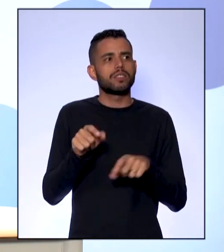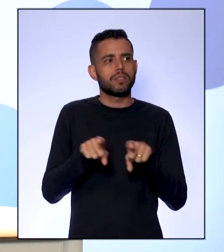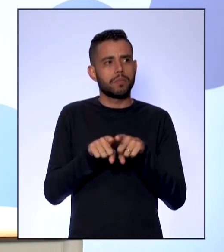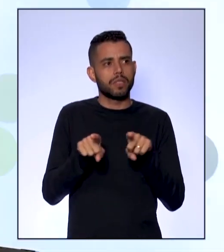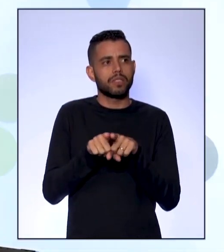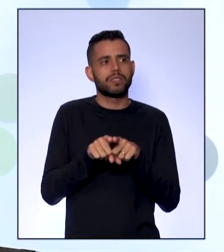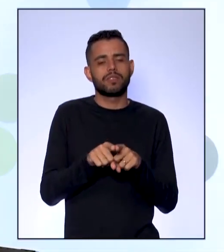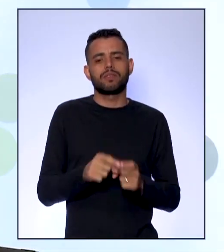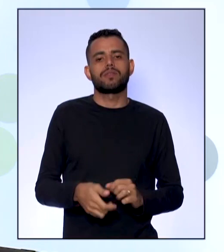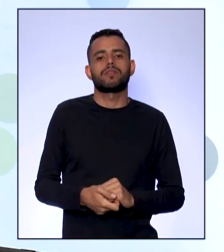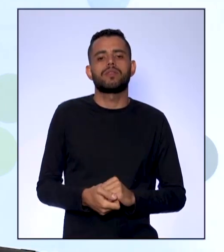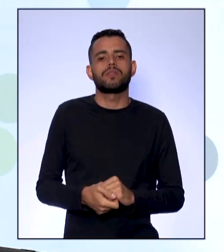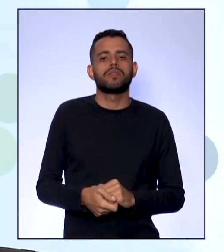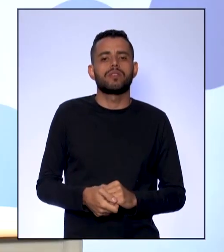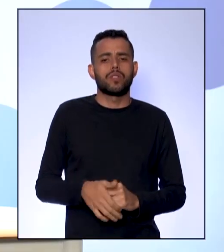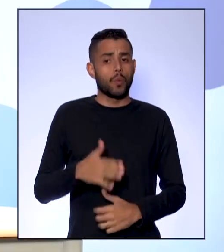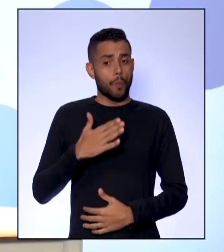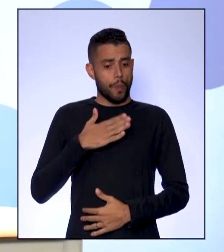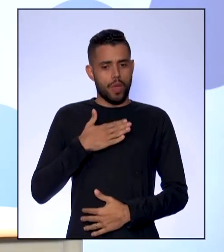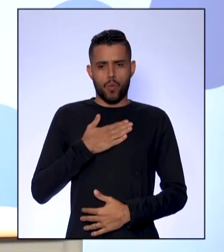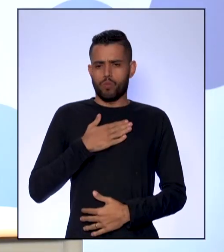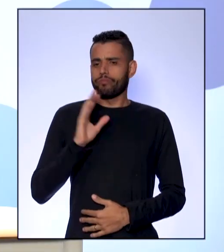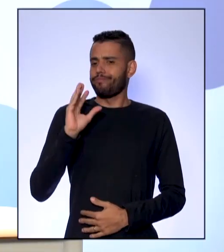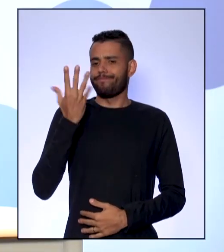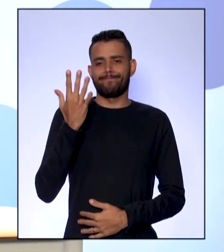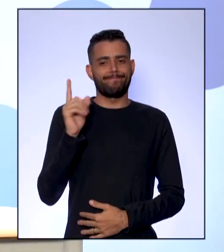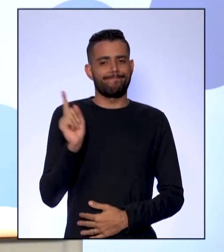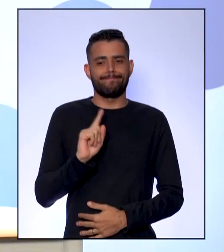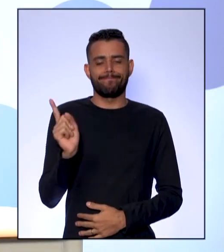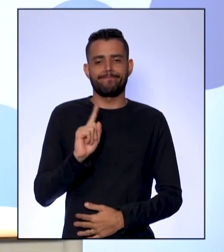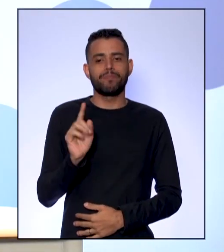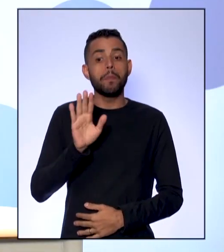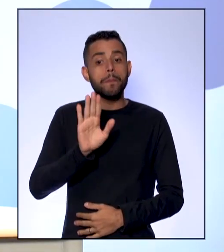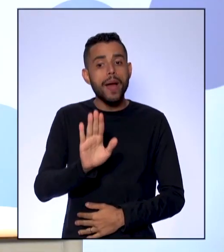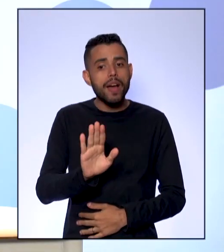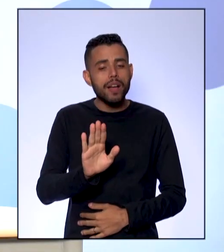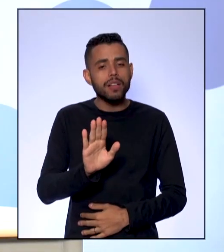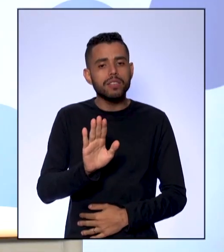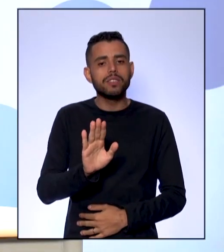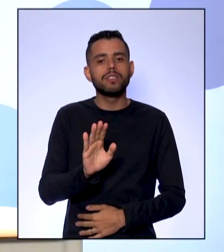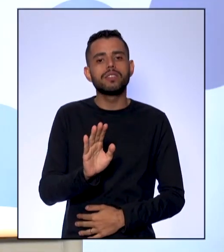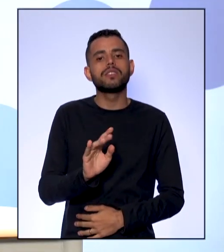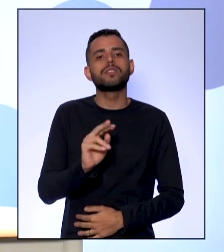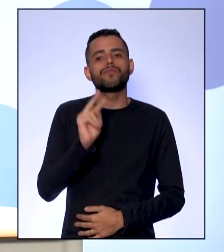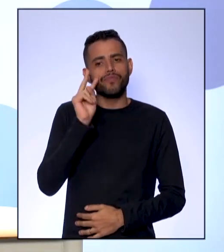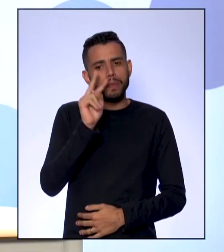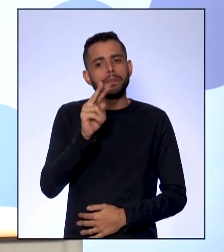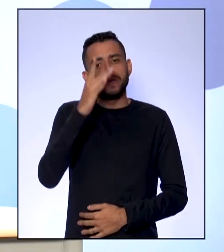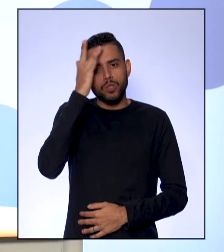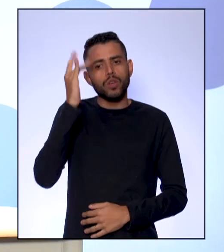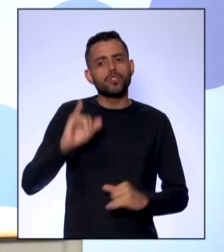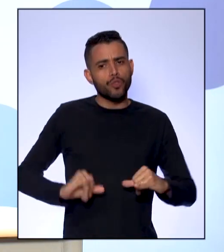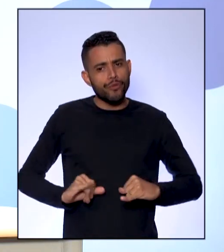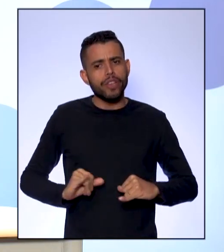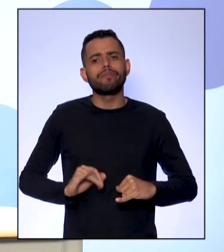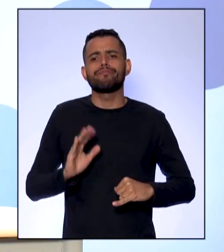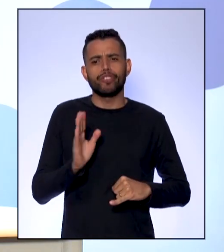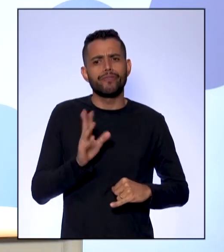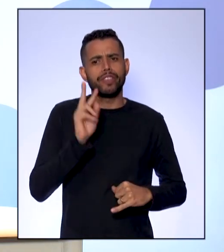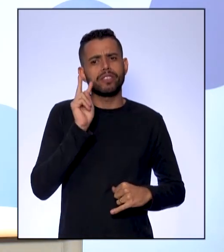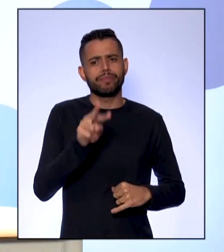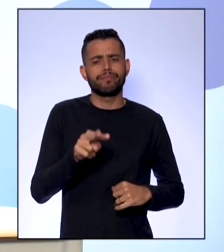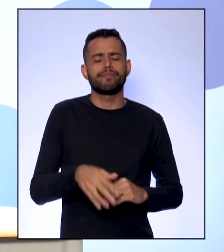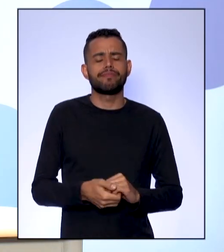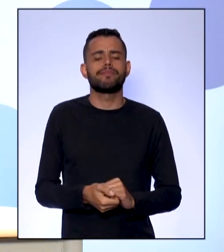Deus. Muitas Julianas. Comigo não acontece, mas já vi gente sofrer por isso.